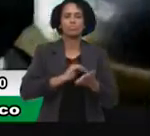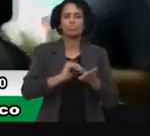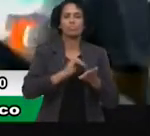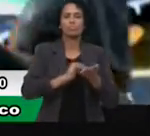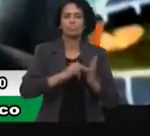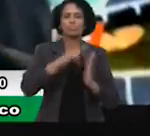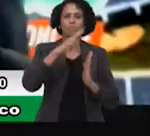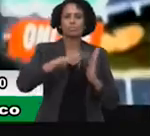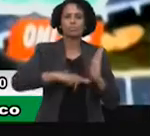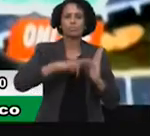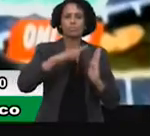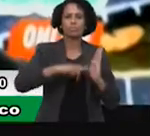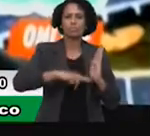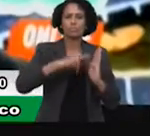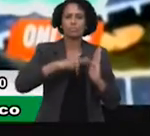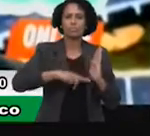leitura